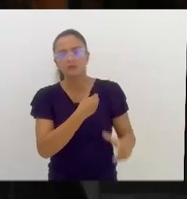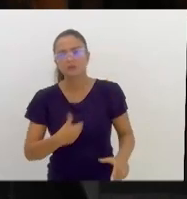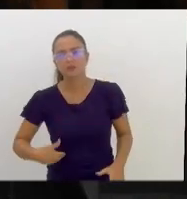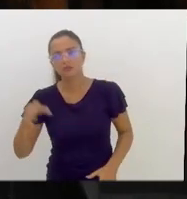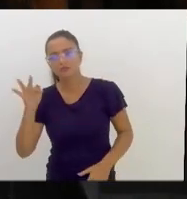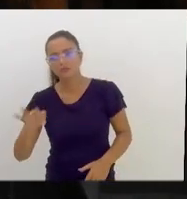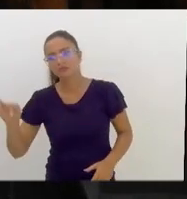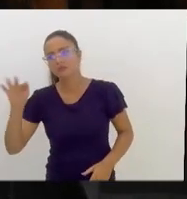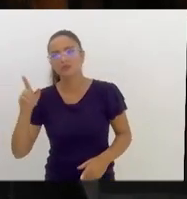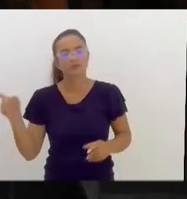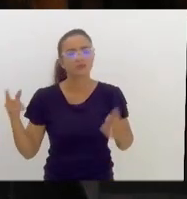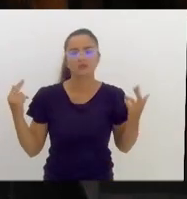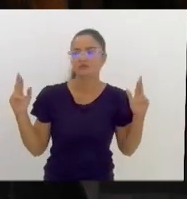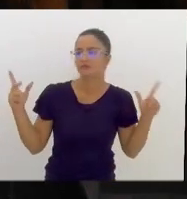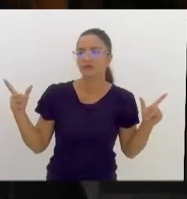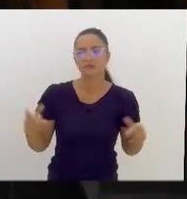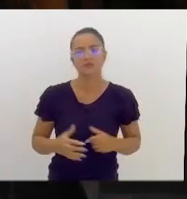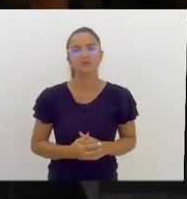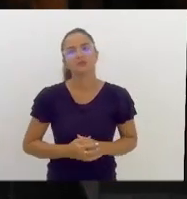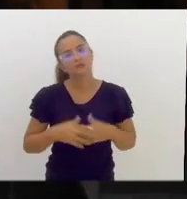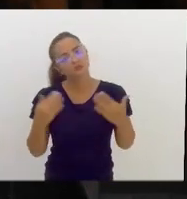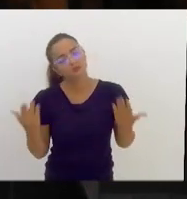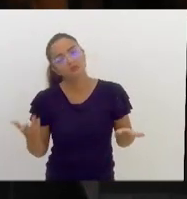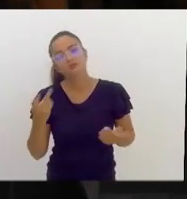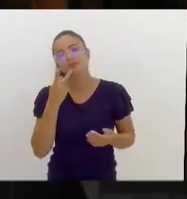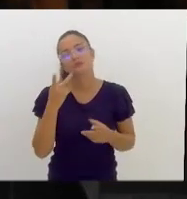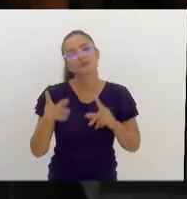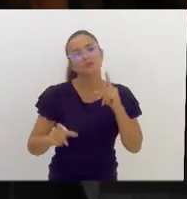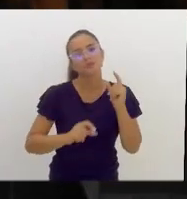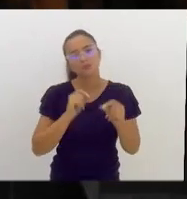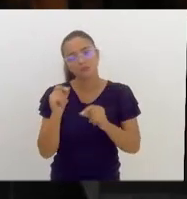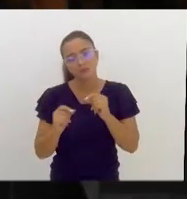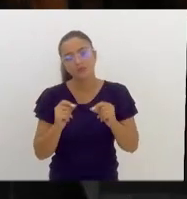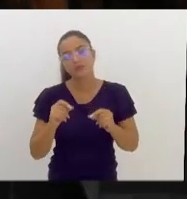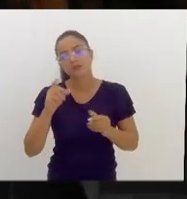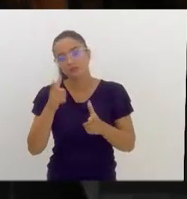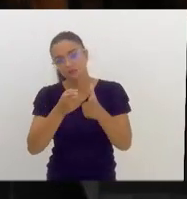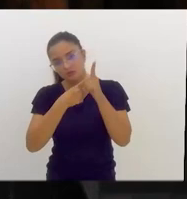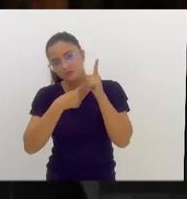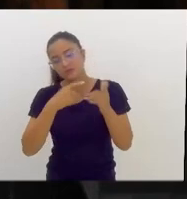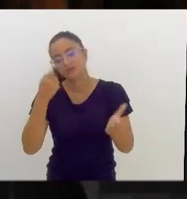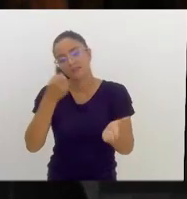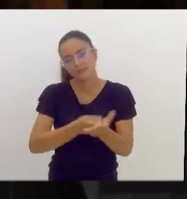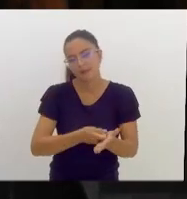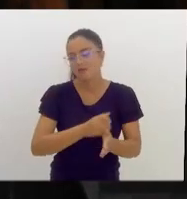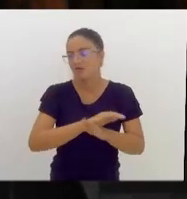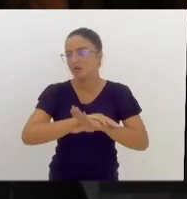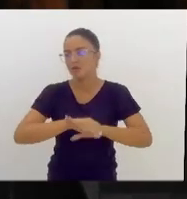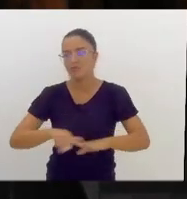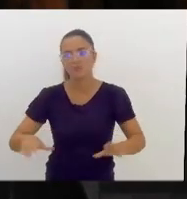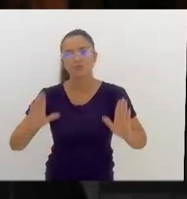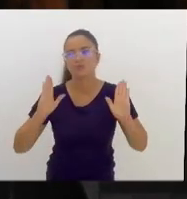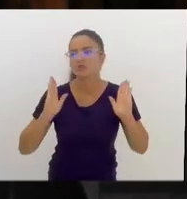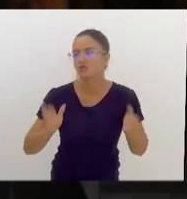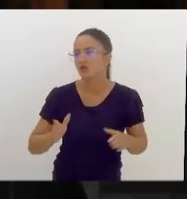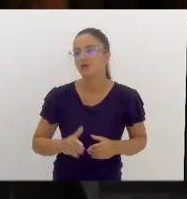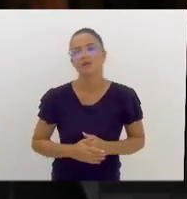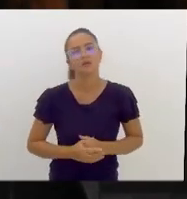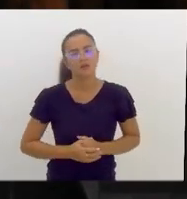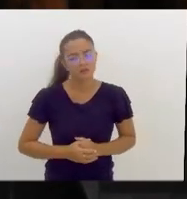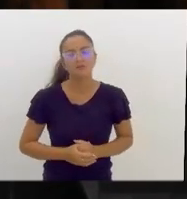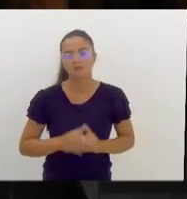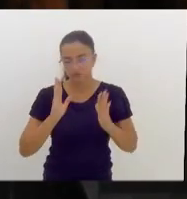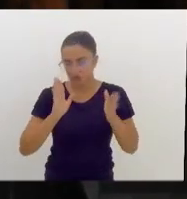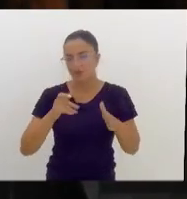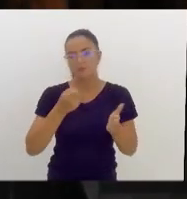é submetido. Então, há de se dizer que essa dívida já está paga. Essa dívida que o governo do estado do Rio de Janeiro tinha com o governo federal já está